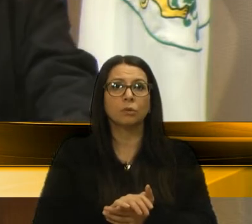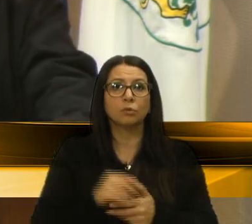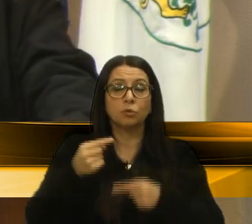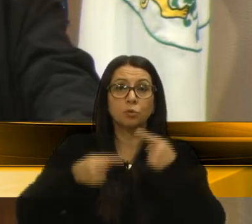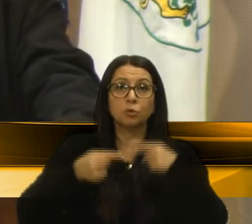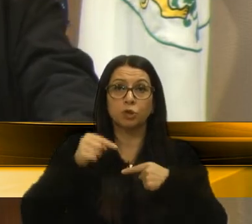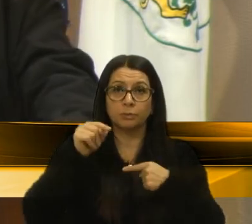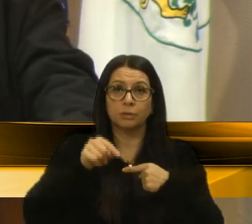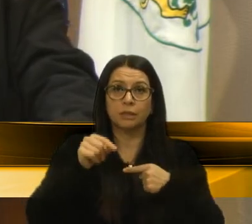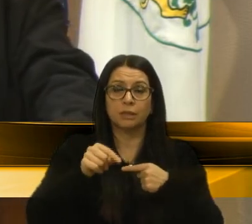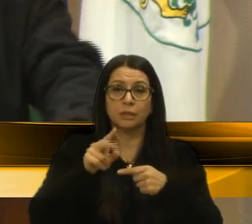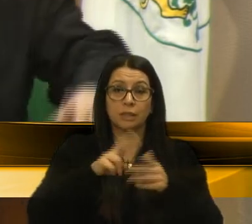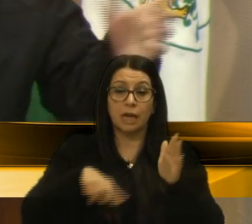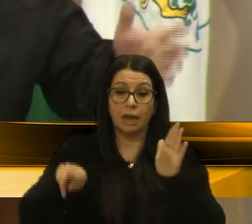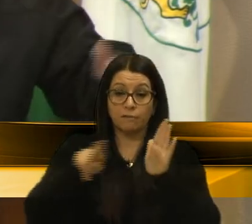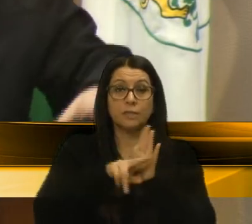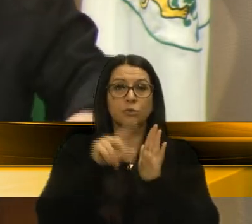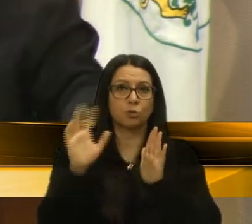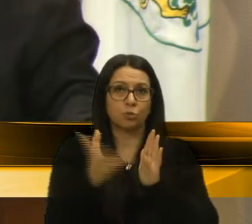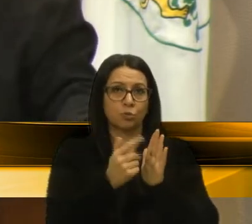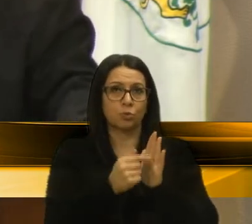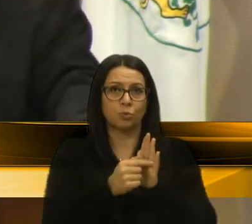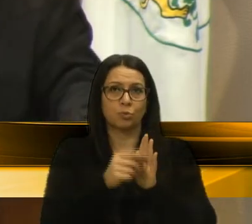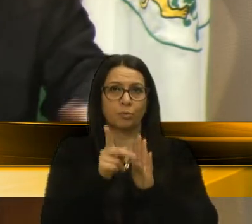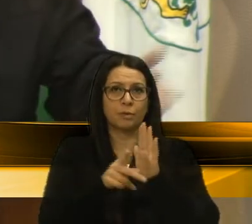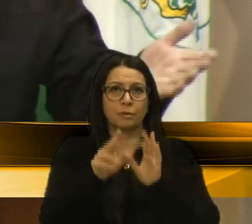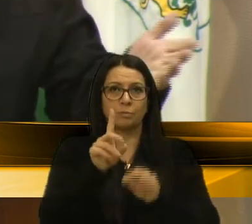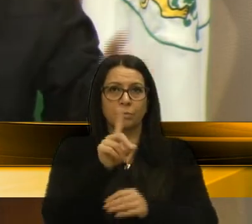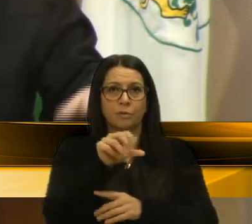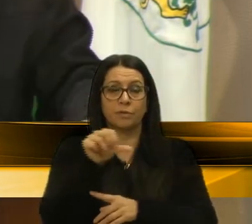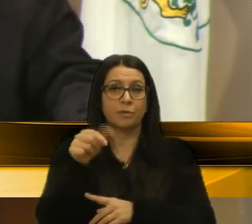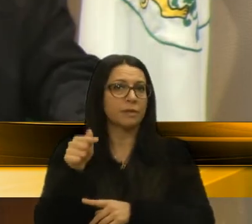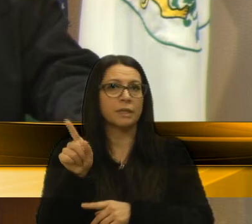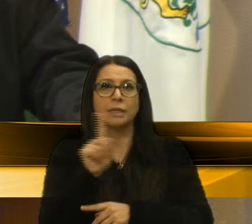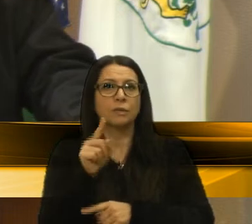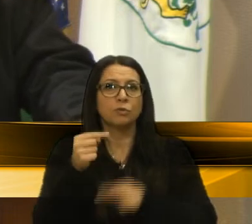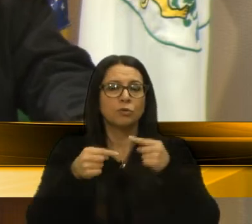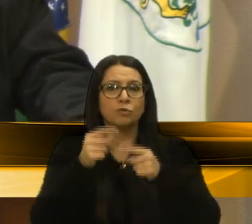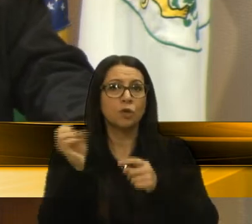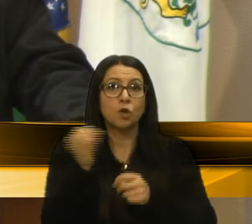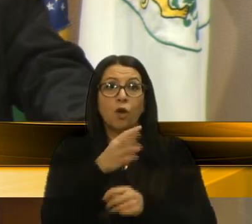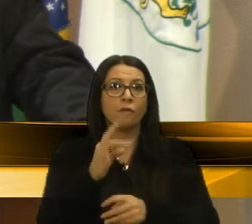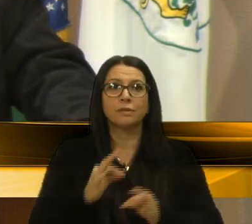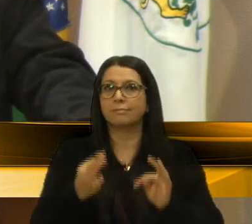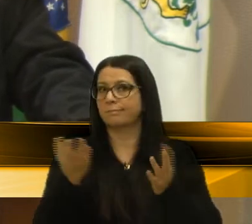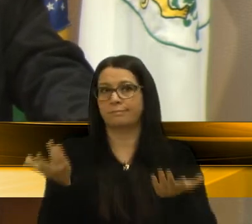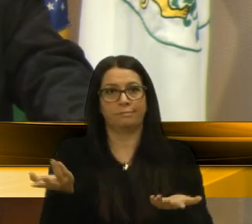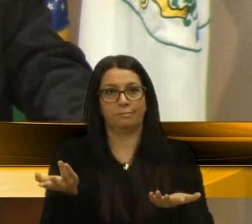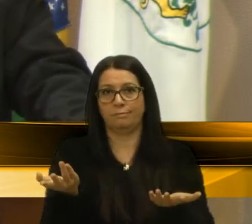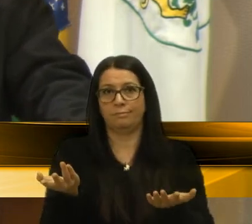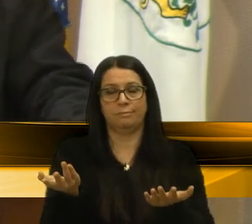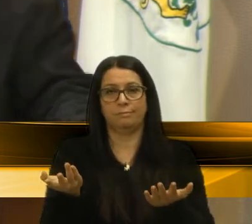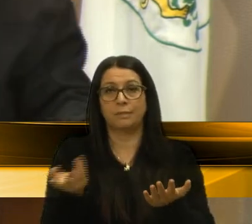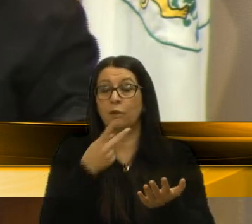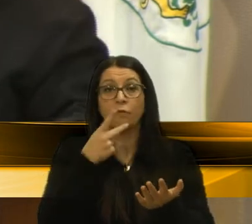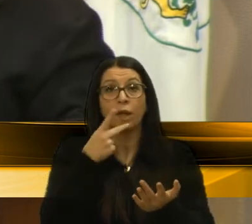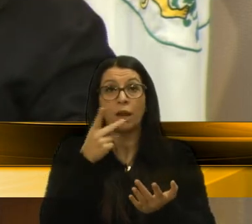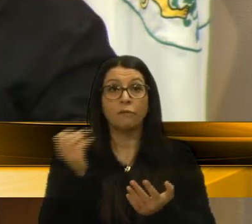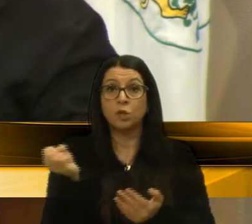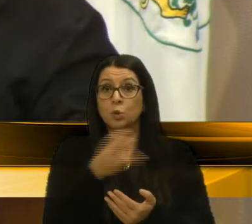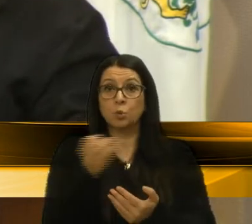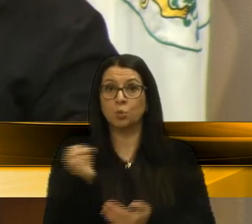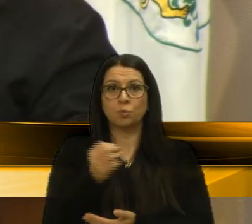discutimos aqui a revisão do plano diretor de 97, não se discutia inovação, não se falava em